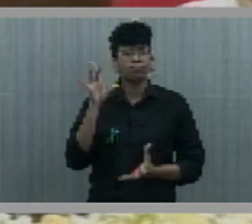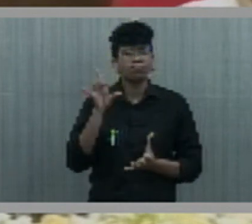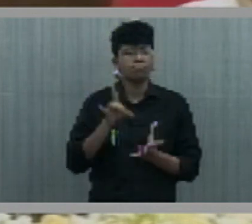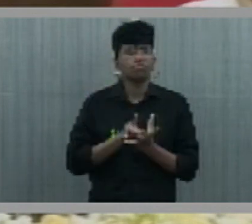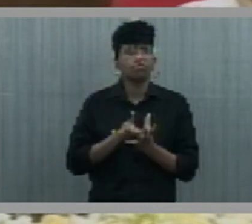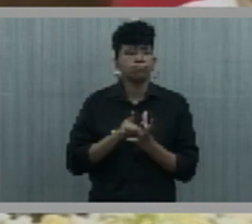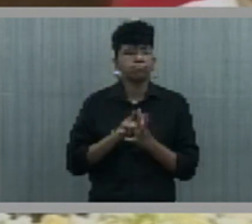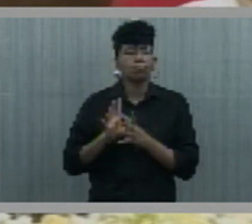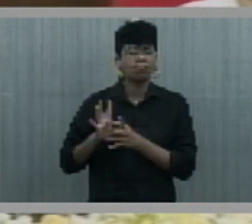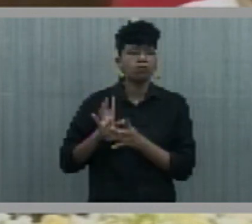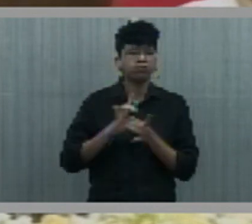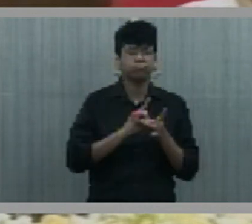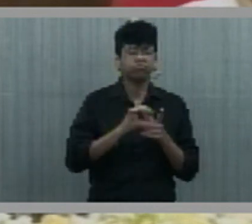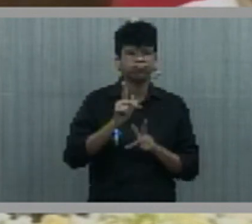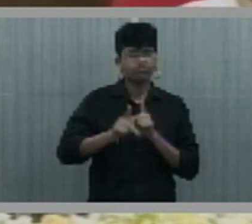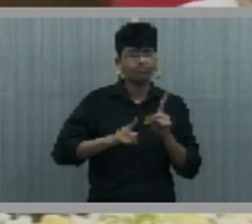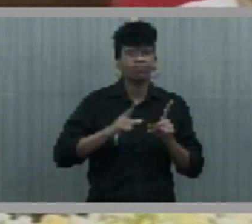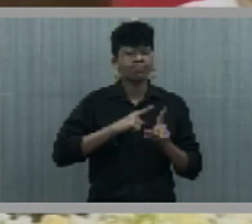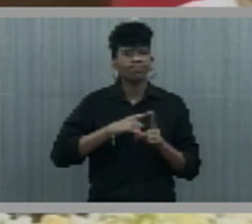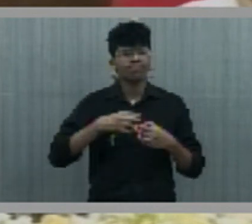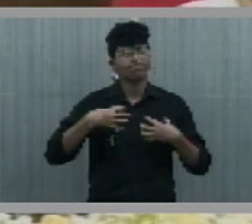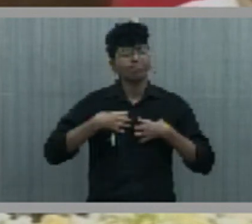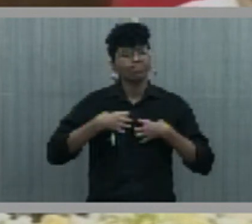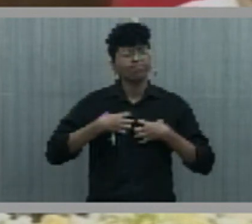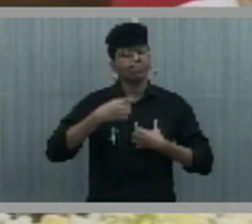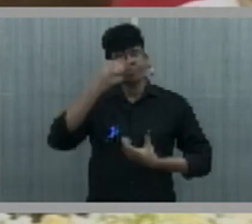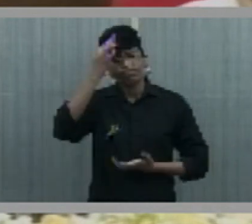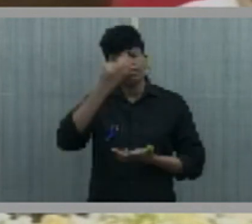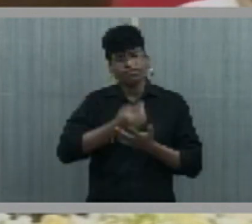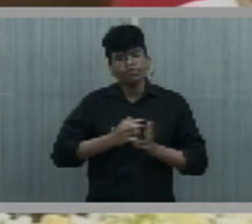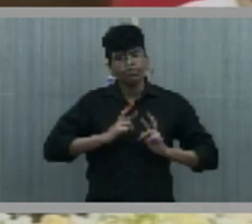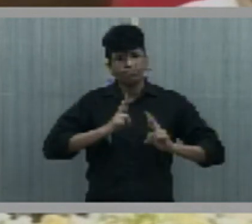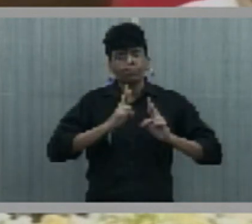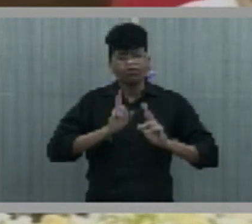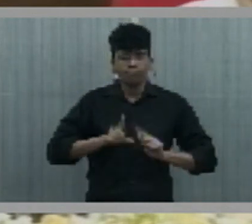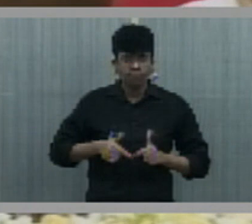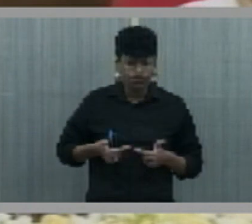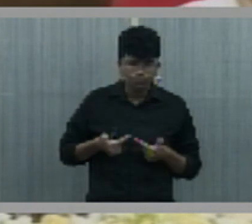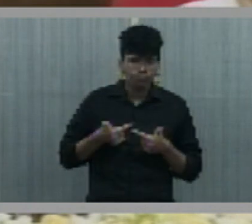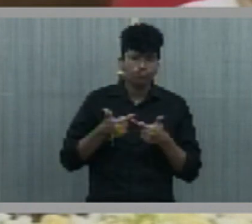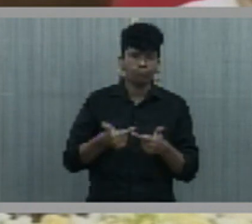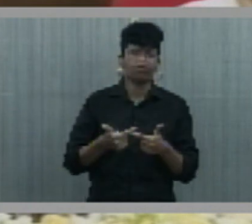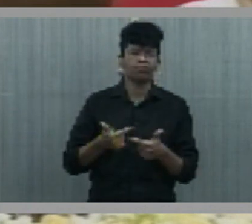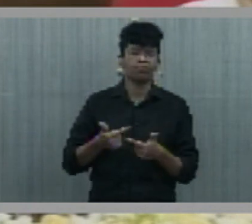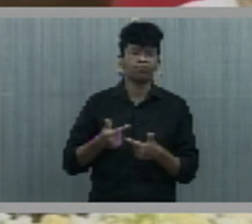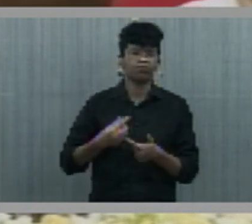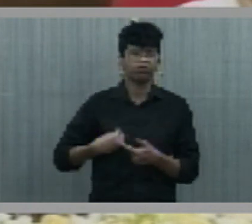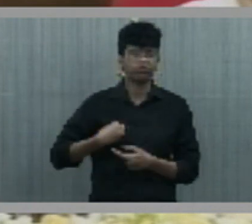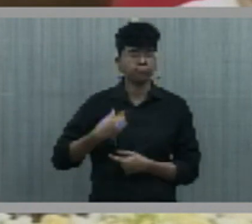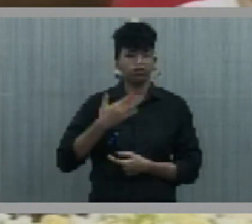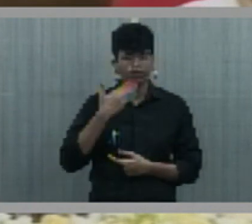a esta gente de fé e esperança que se esforça para ter dias melhores.